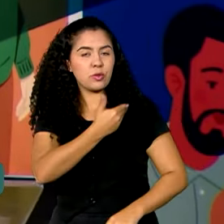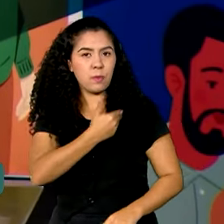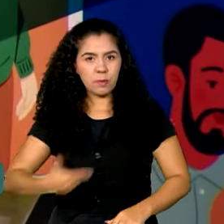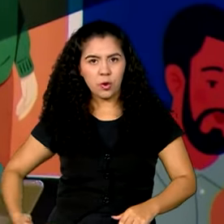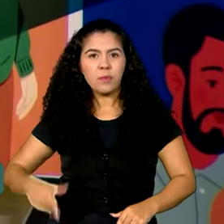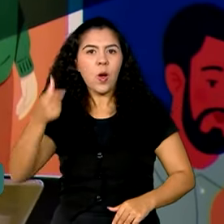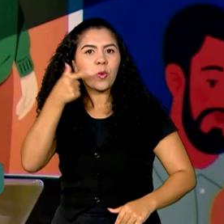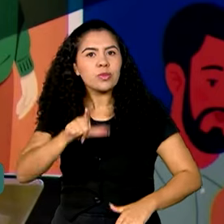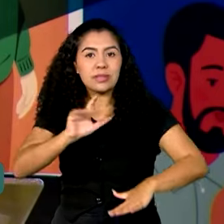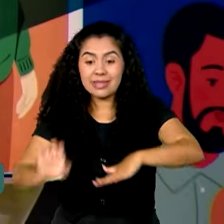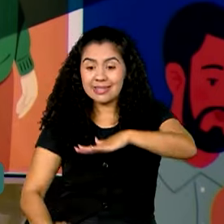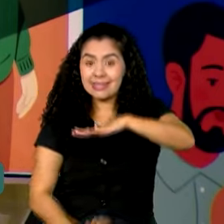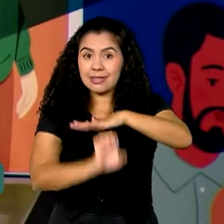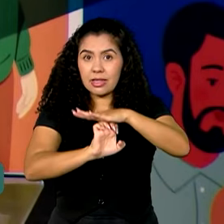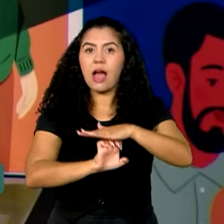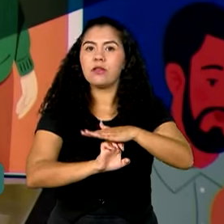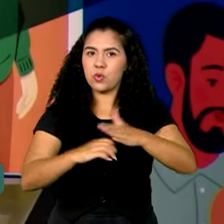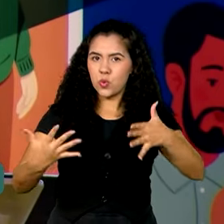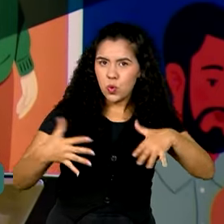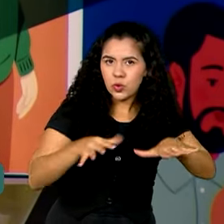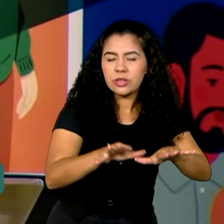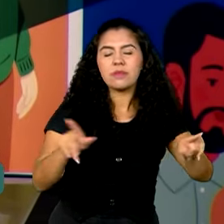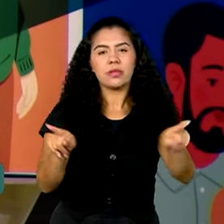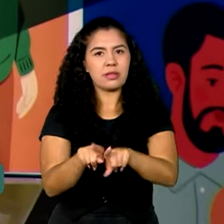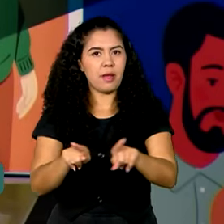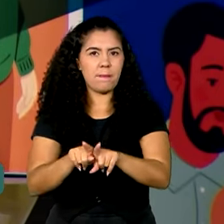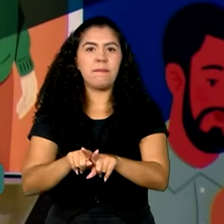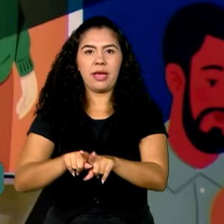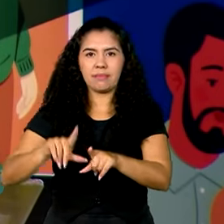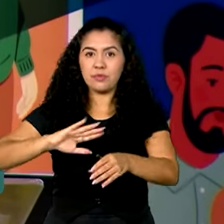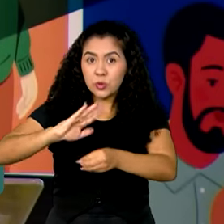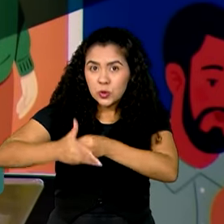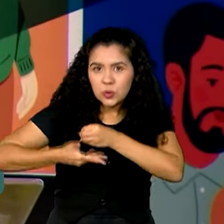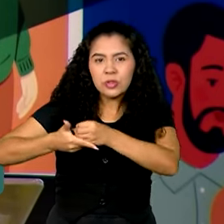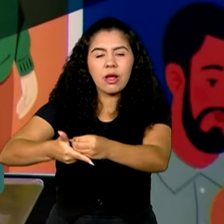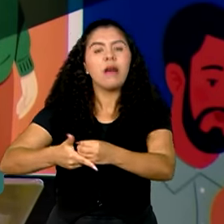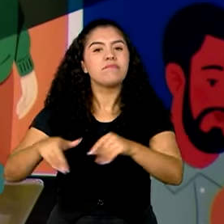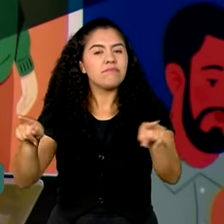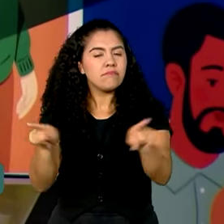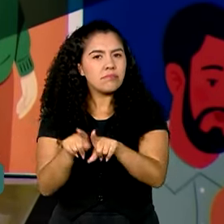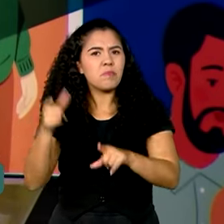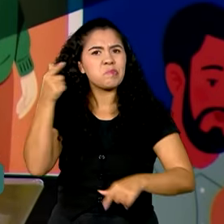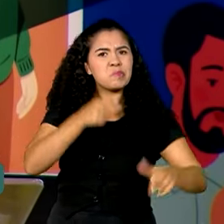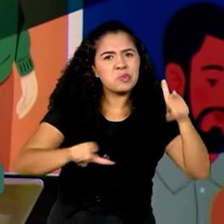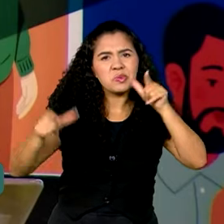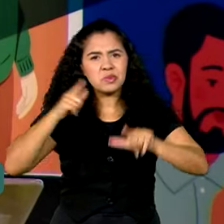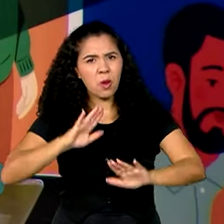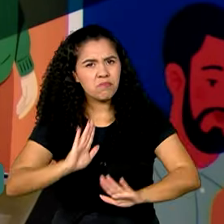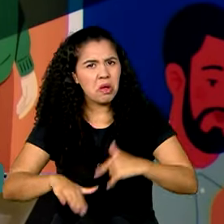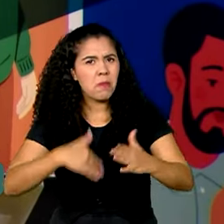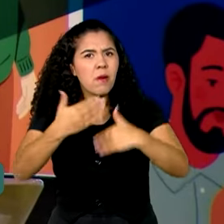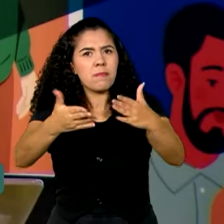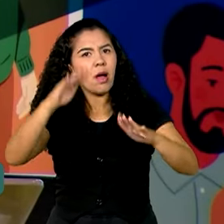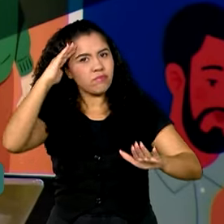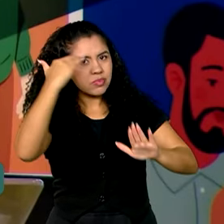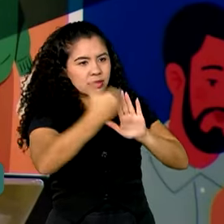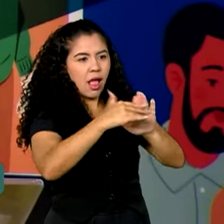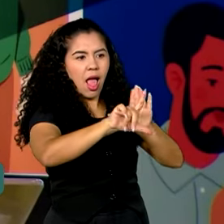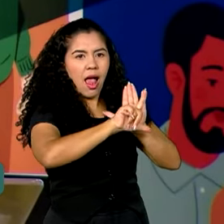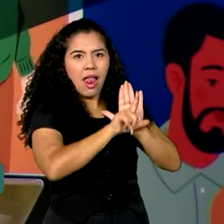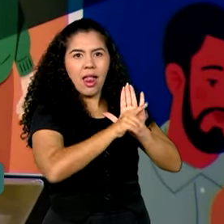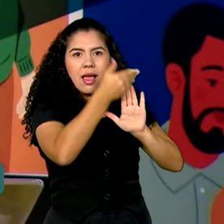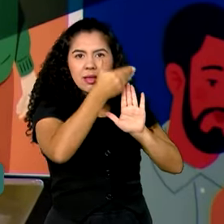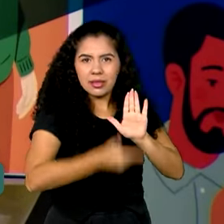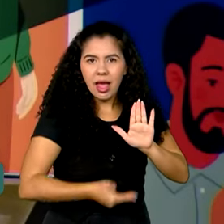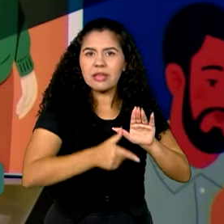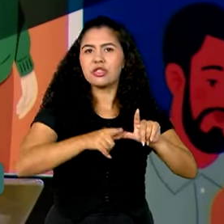inclusivo e sustentável. Com o pacto, nos comprometemos a ir muito além dos avanços que já estão nas leis e nas cotas desenvolvidas, que